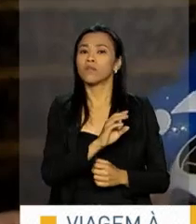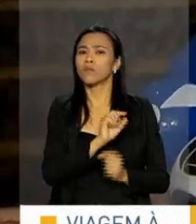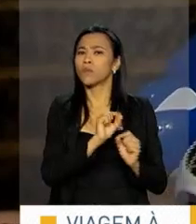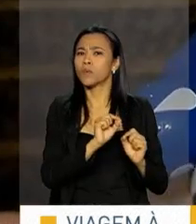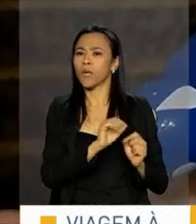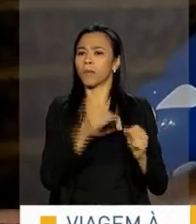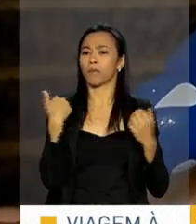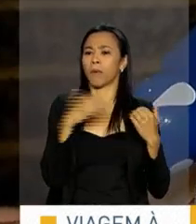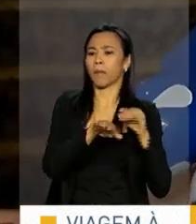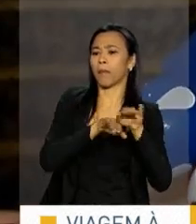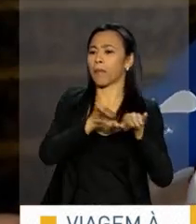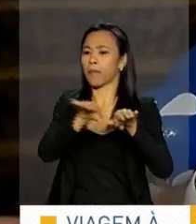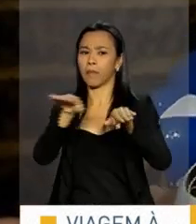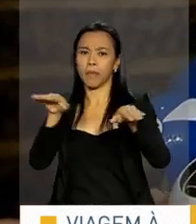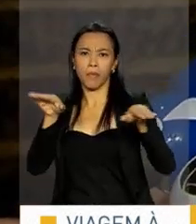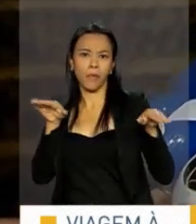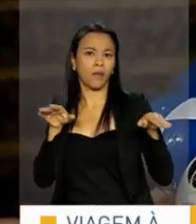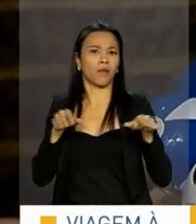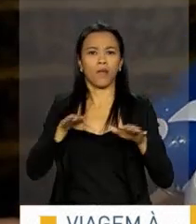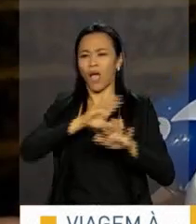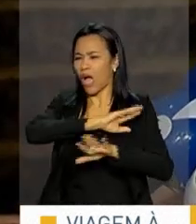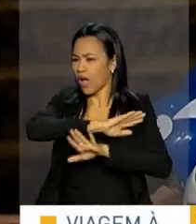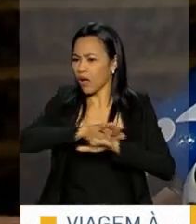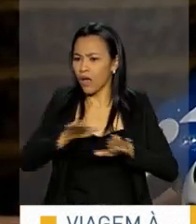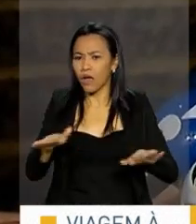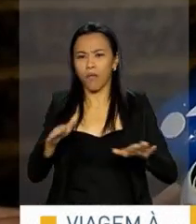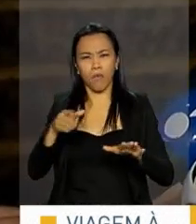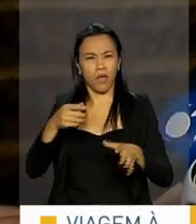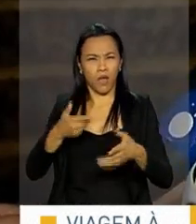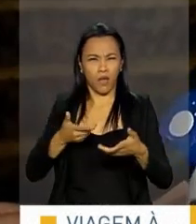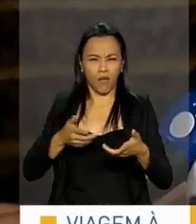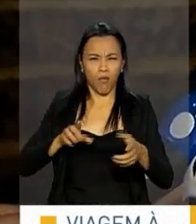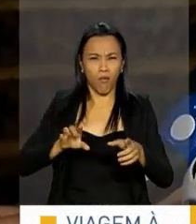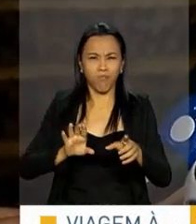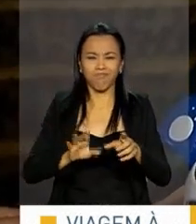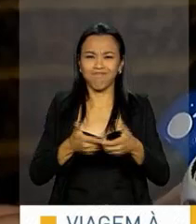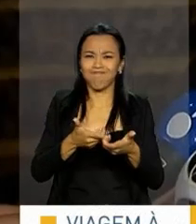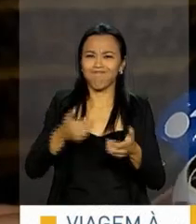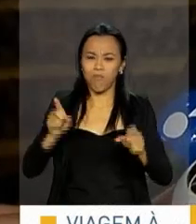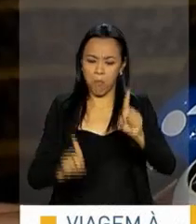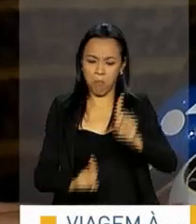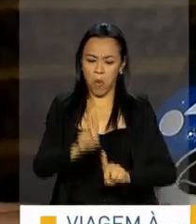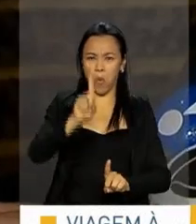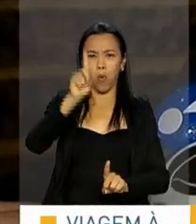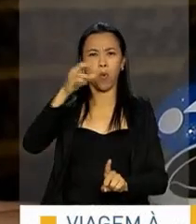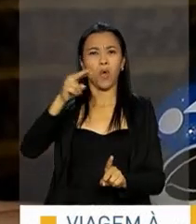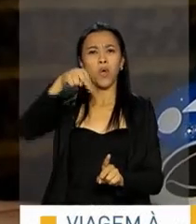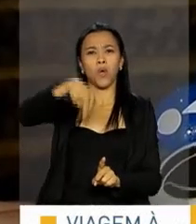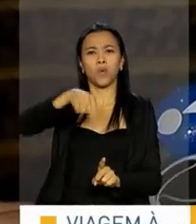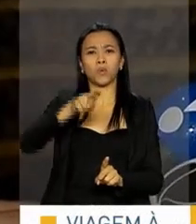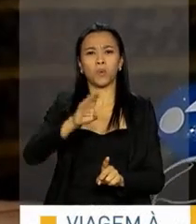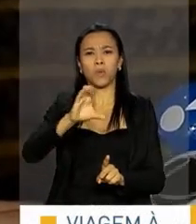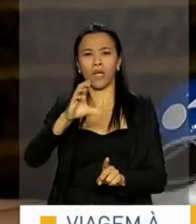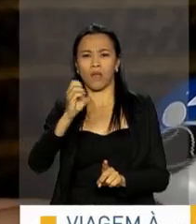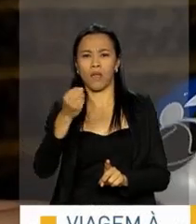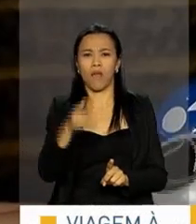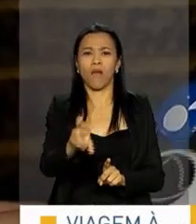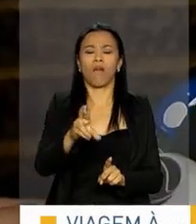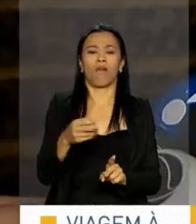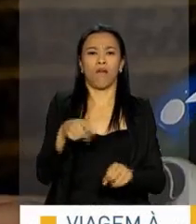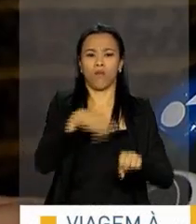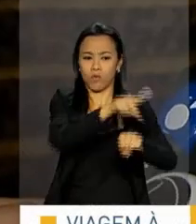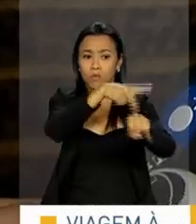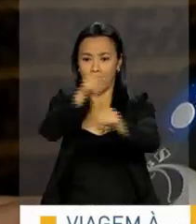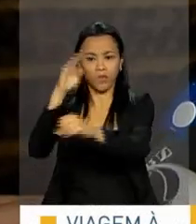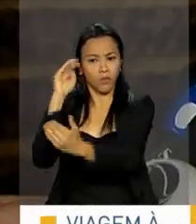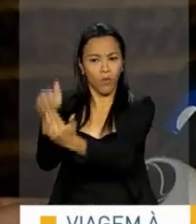de pró o banimento das armas nucleares, 122 países. E acho que é preciso negociação, não há saída fora